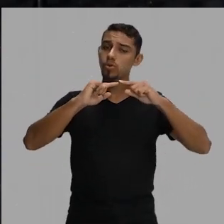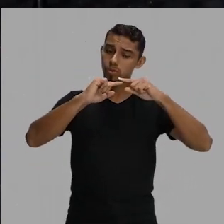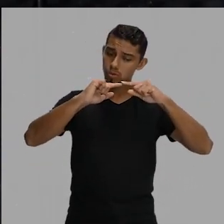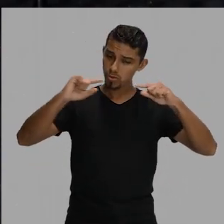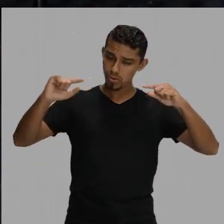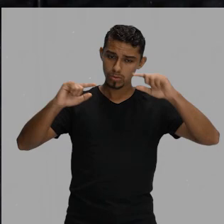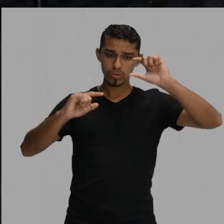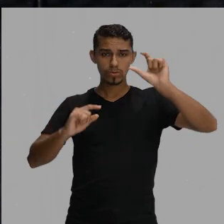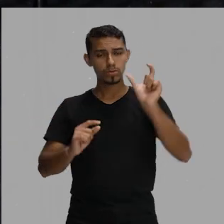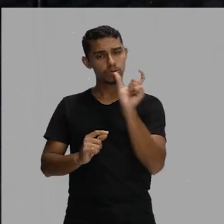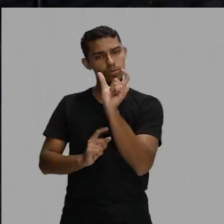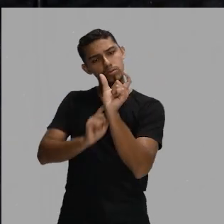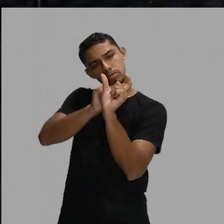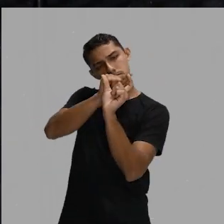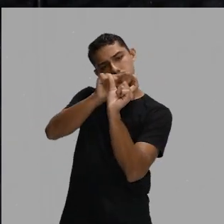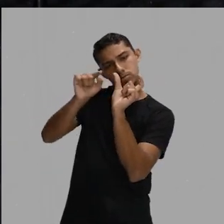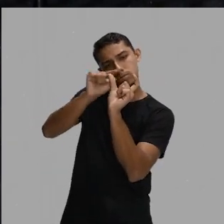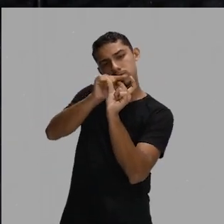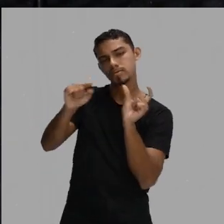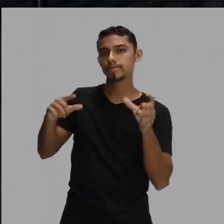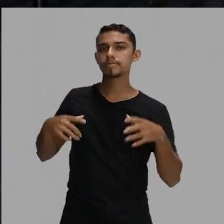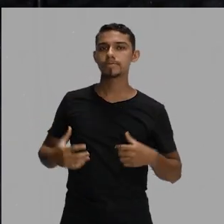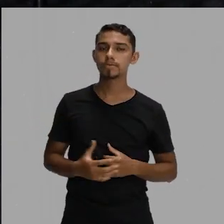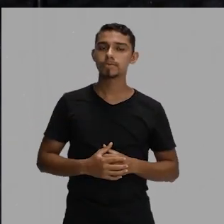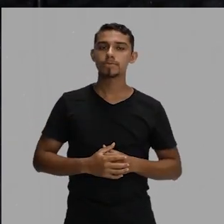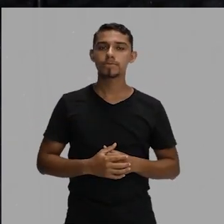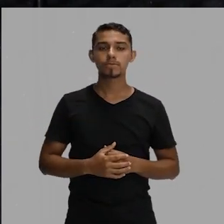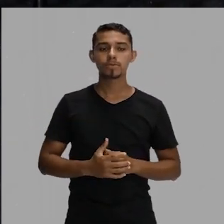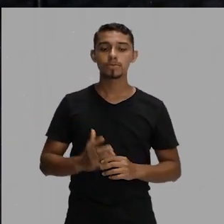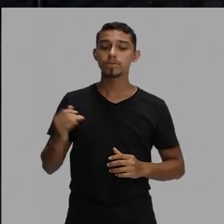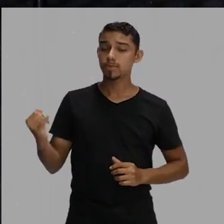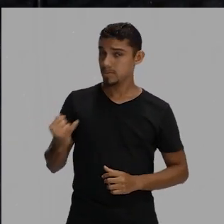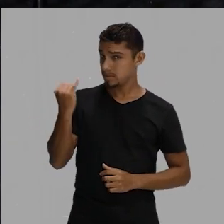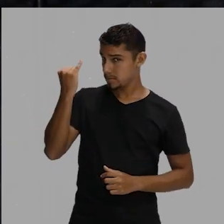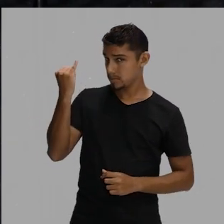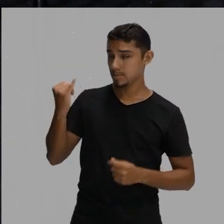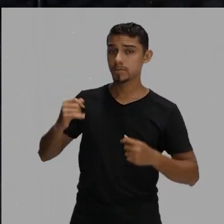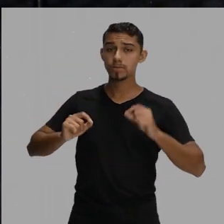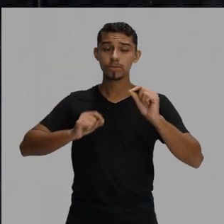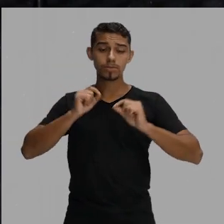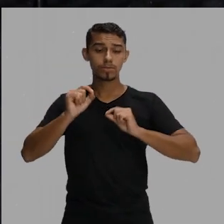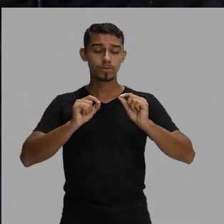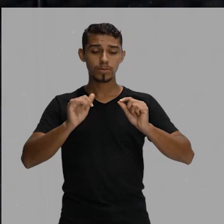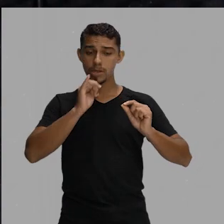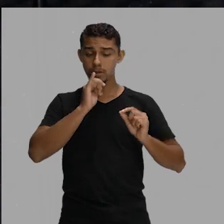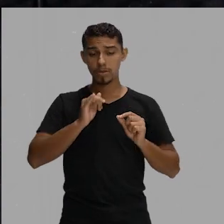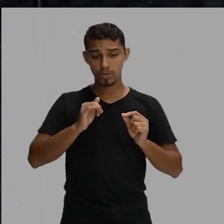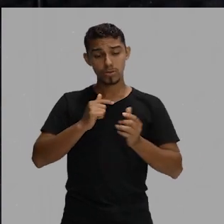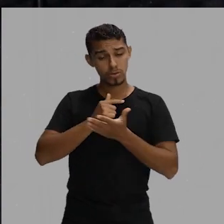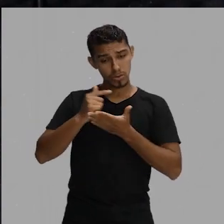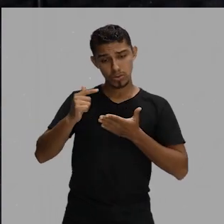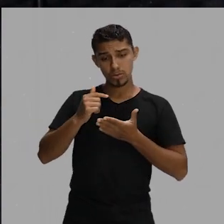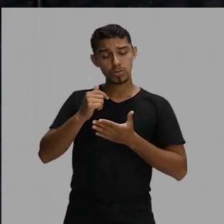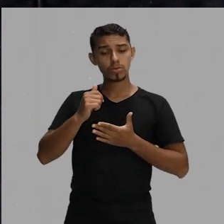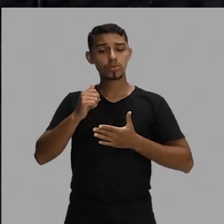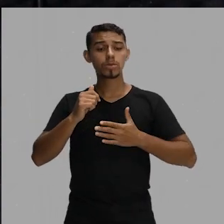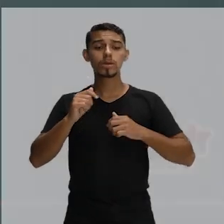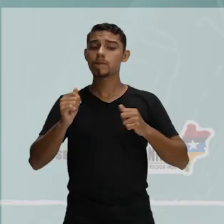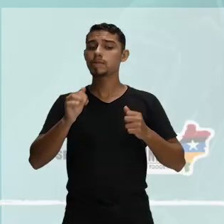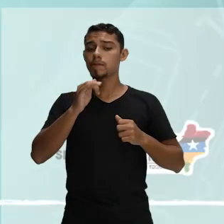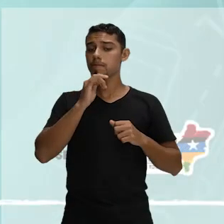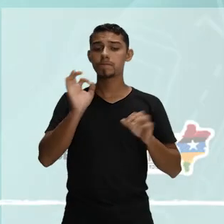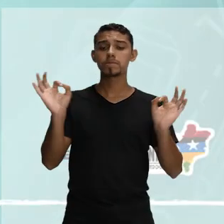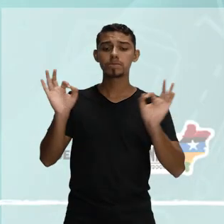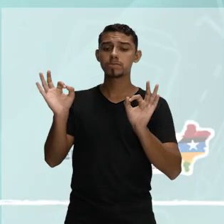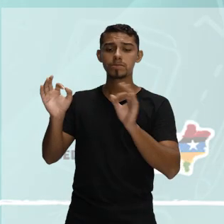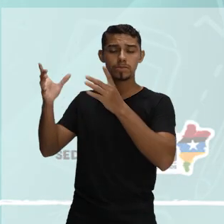itálico, ok? E uma coisa importante, o que diz a letra A? Ela diz que o gênero ele pode ser indicado sem se referir